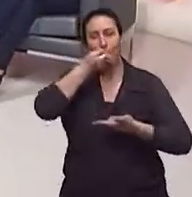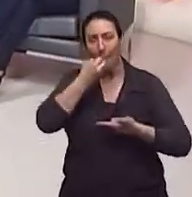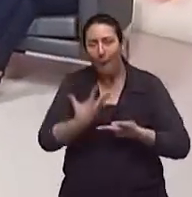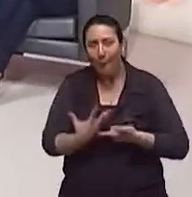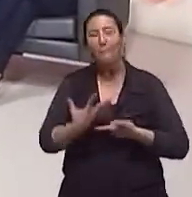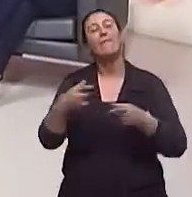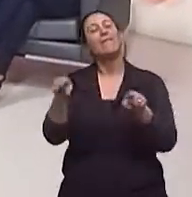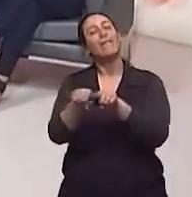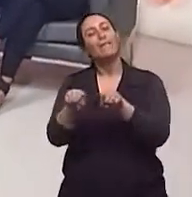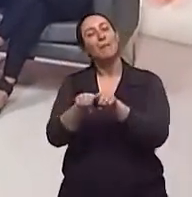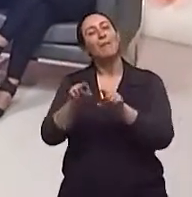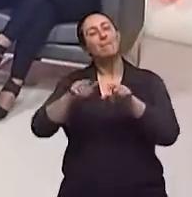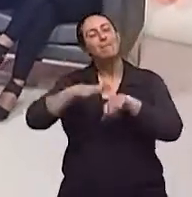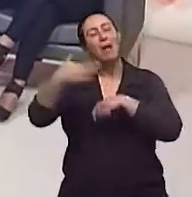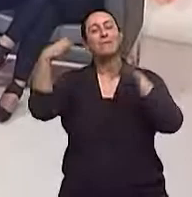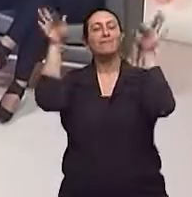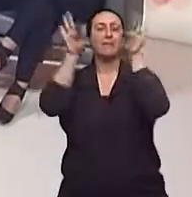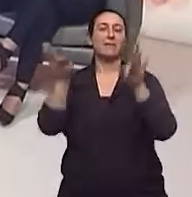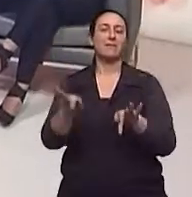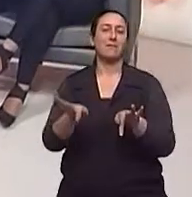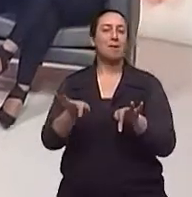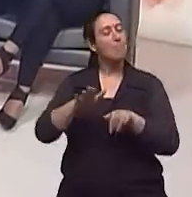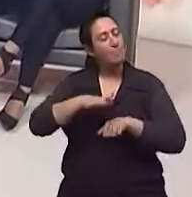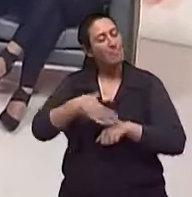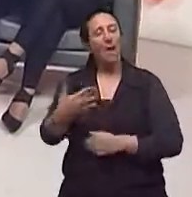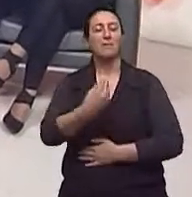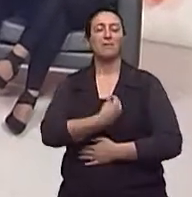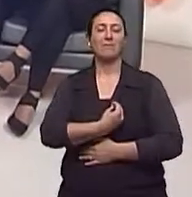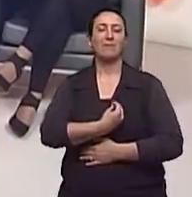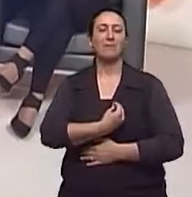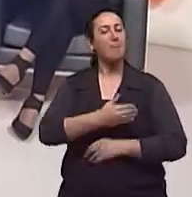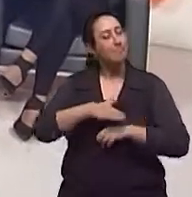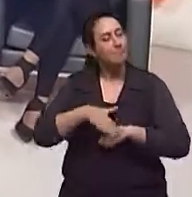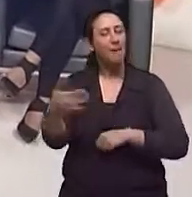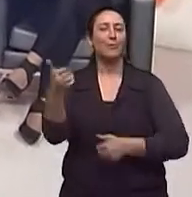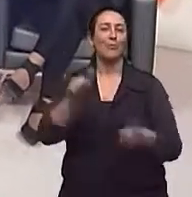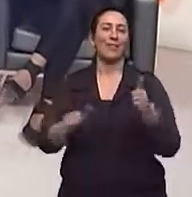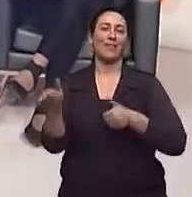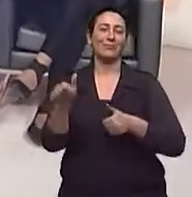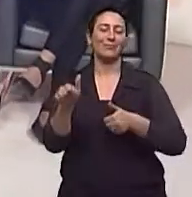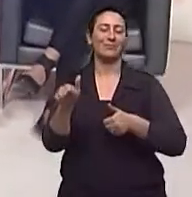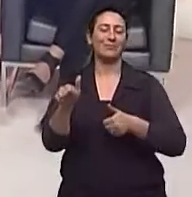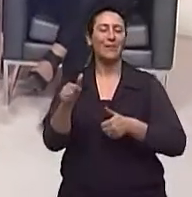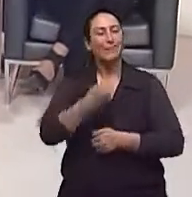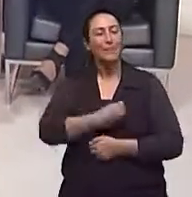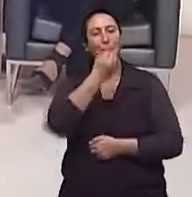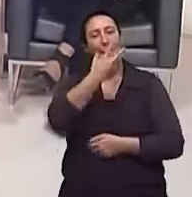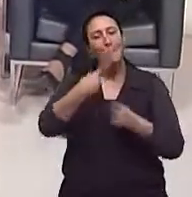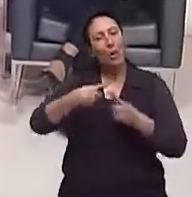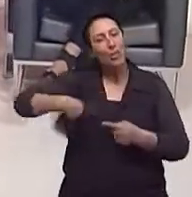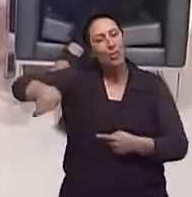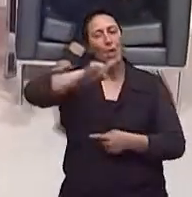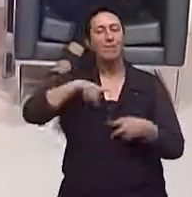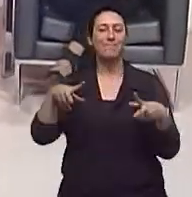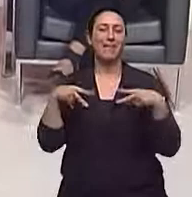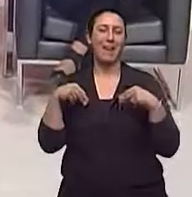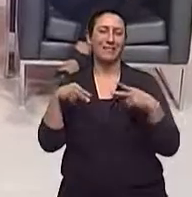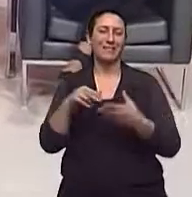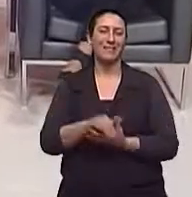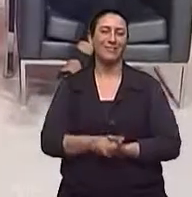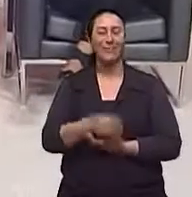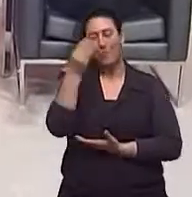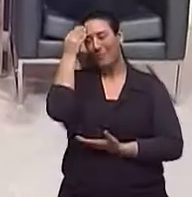e sermos mais felizes termos mais vida com mais qualidade e viva bem que a gente merece